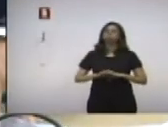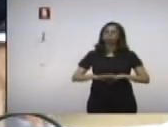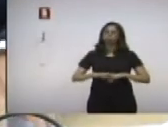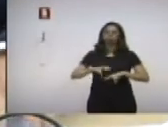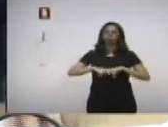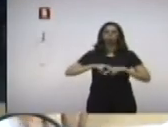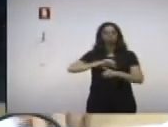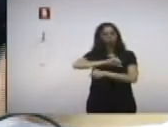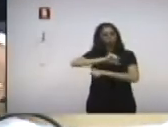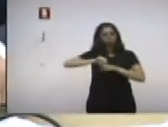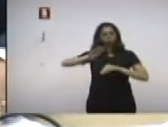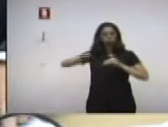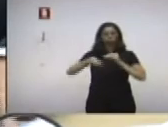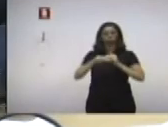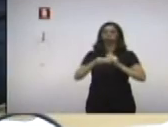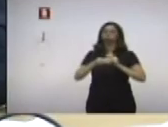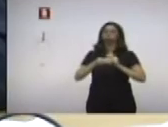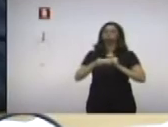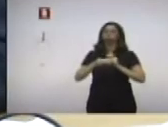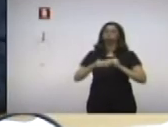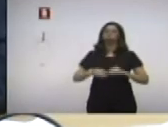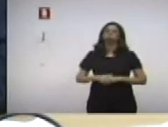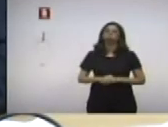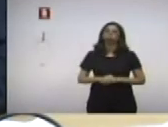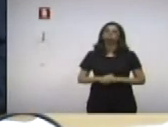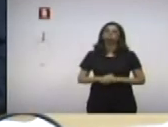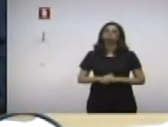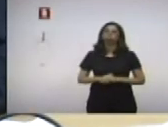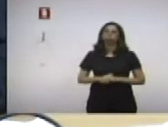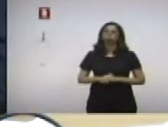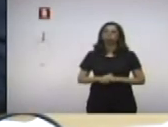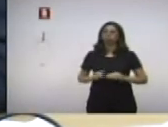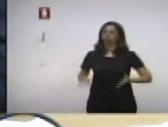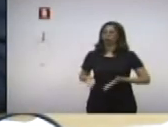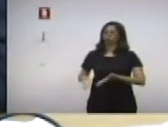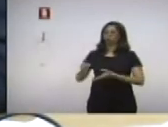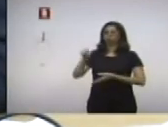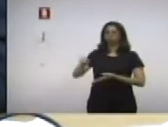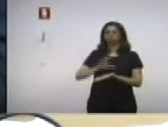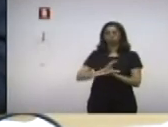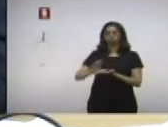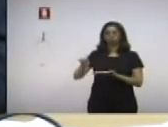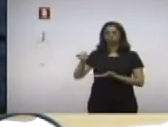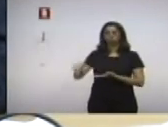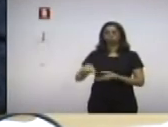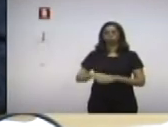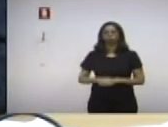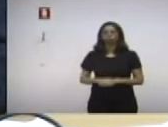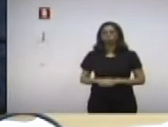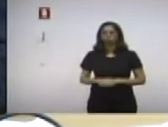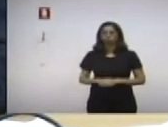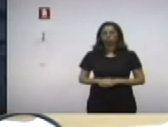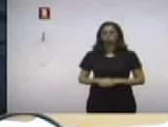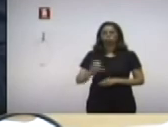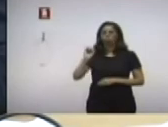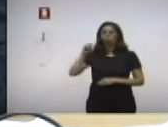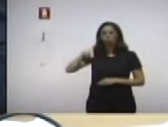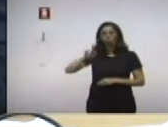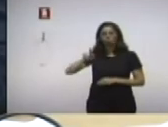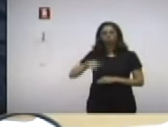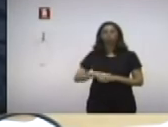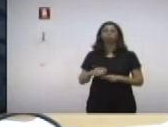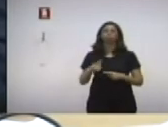corrigido um problema que surgiu neste ano é uma questão que me deixou assim